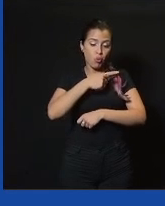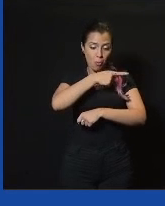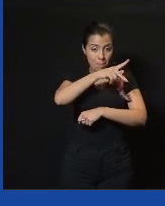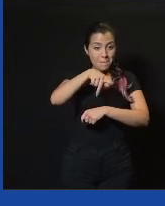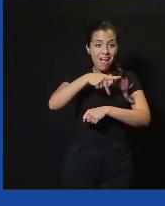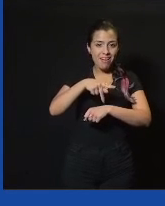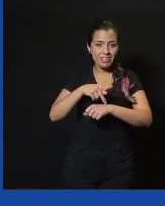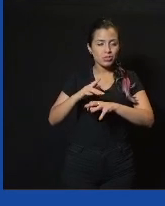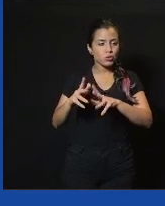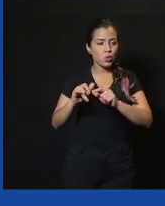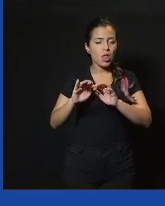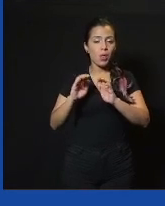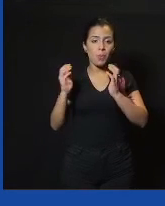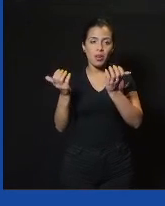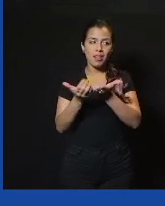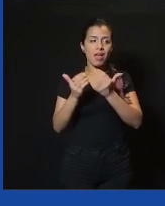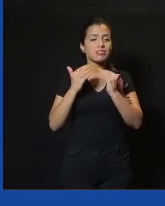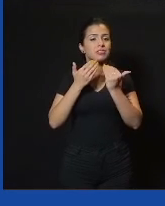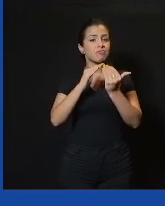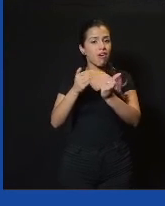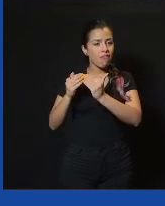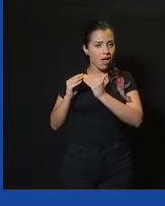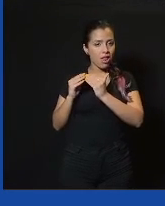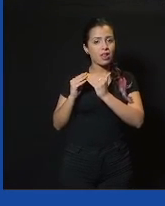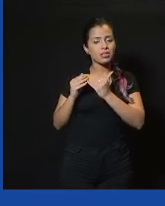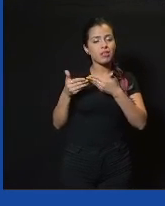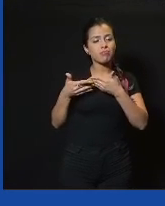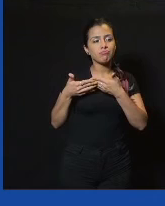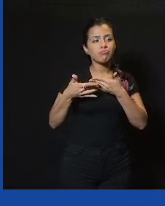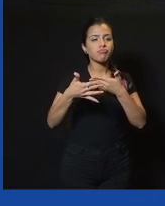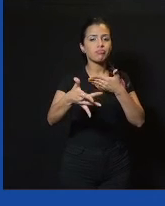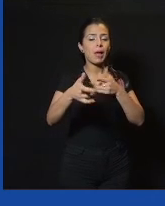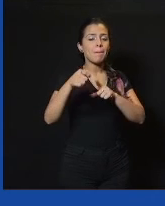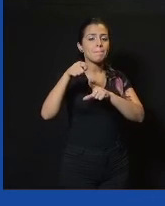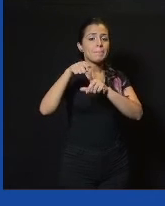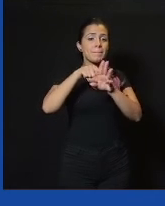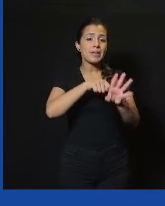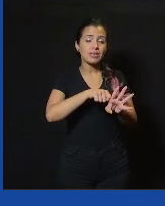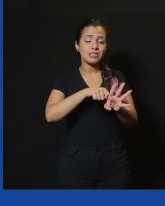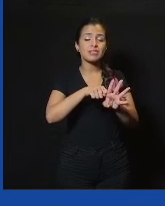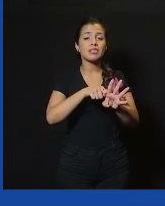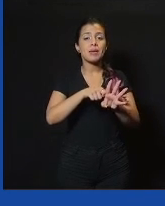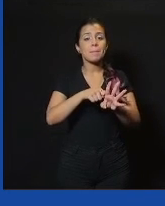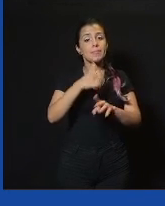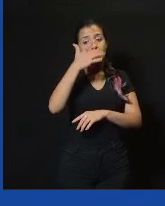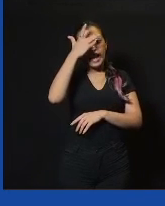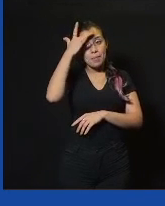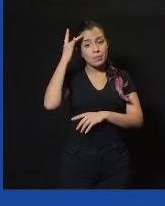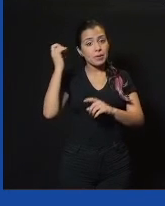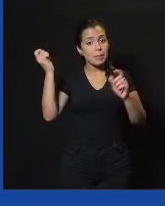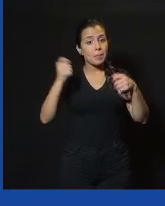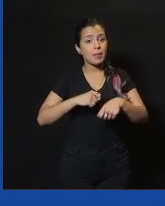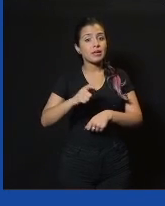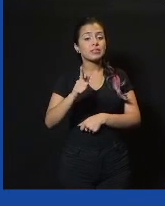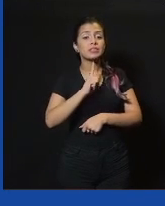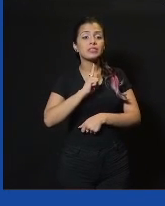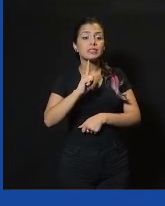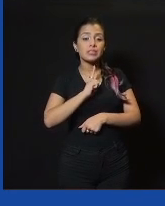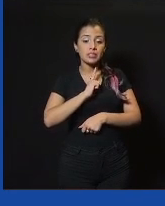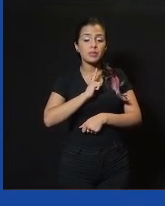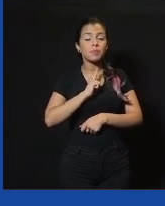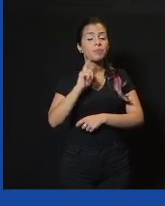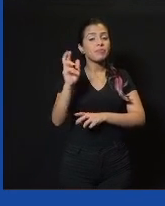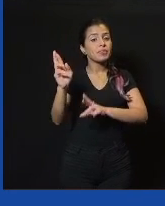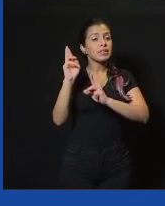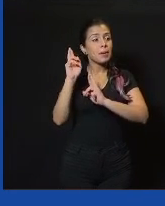as comunidades, as favelas, nos próximos meses, para que as pessoas consigam ter esperança